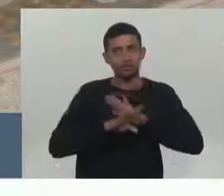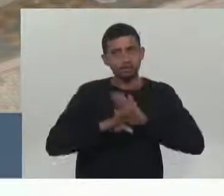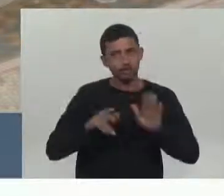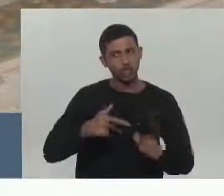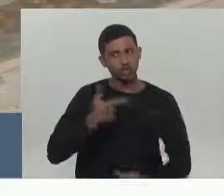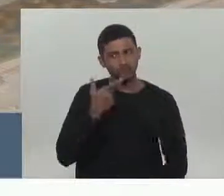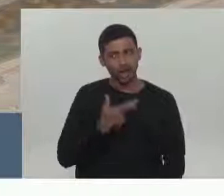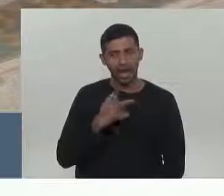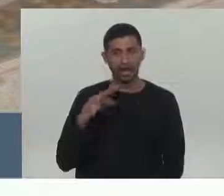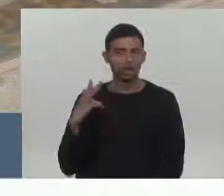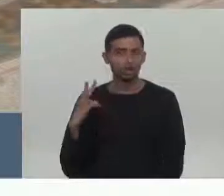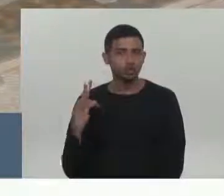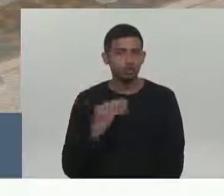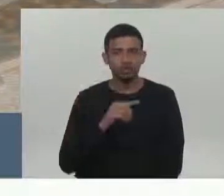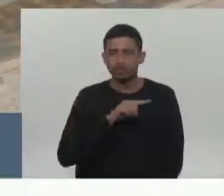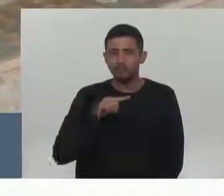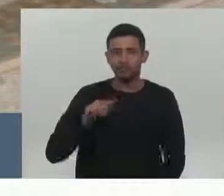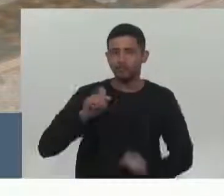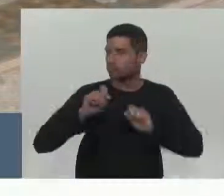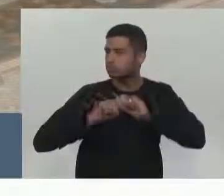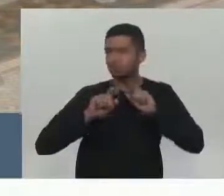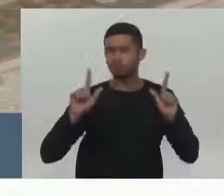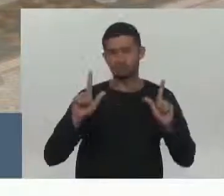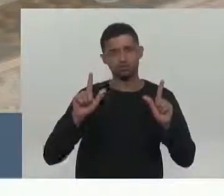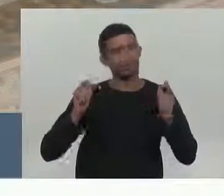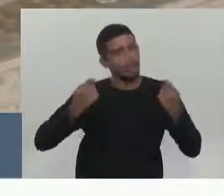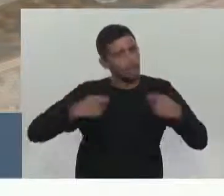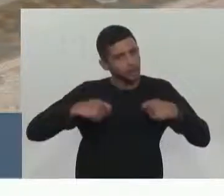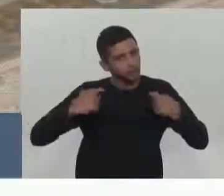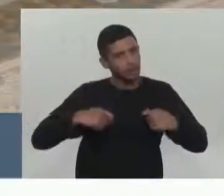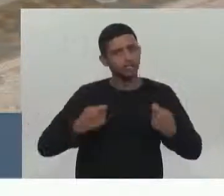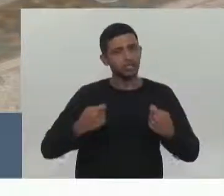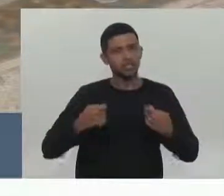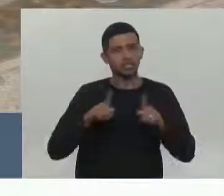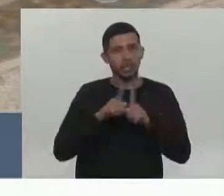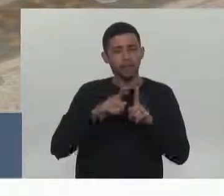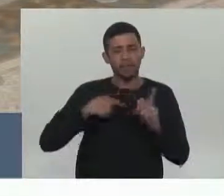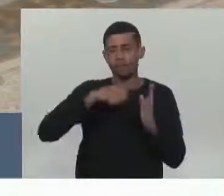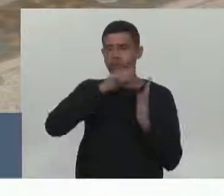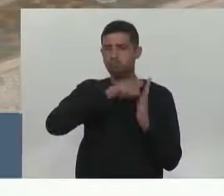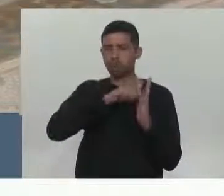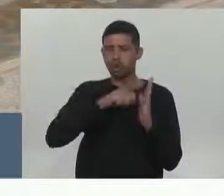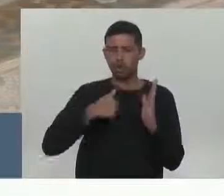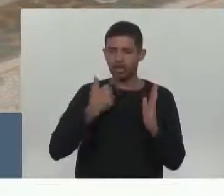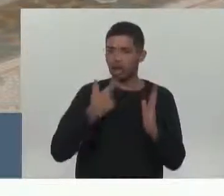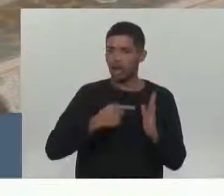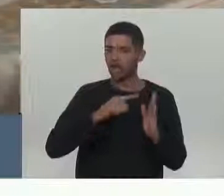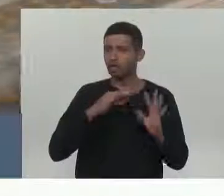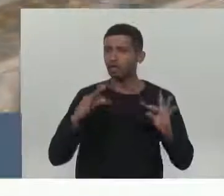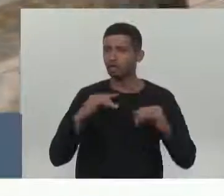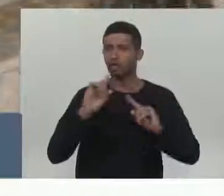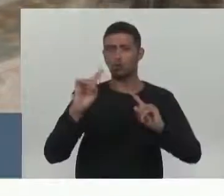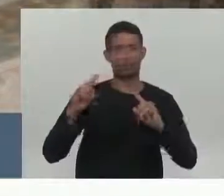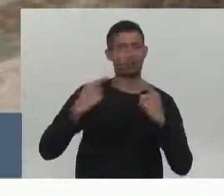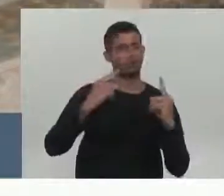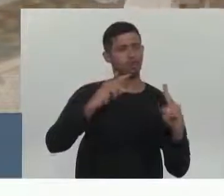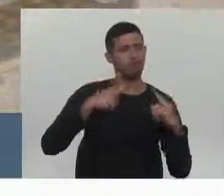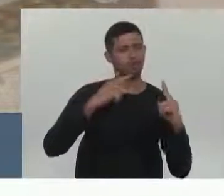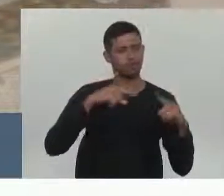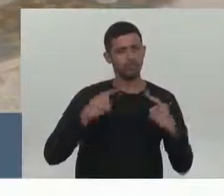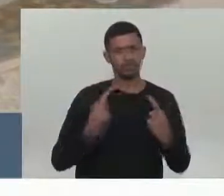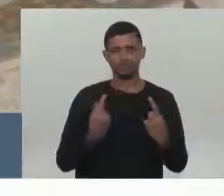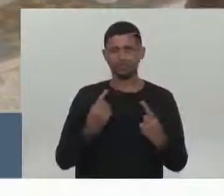que todos os parlamentares se atentassem a isso e que ficasse registrado as acusações gravíssimas e levianas que